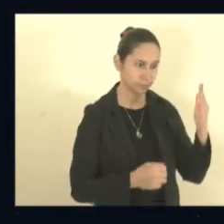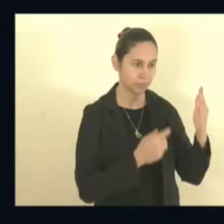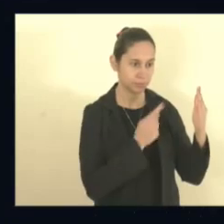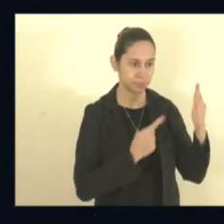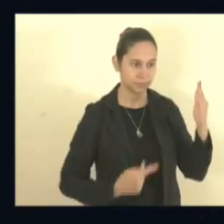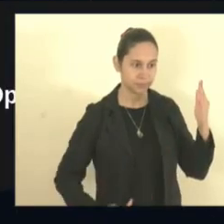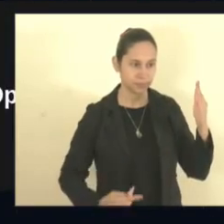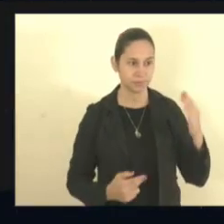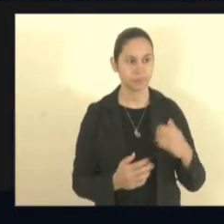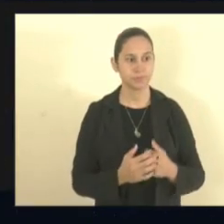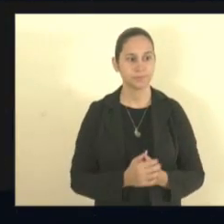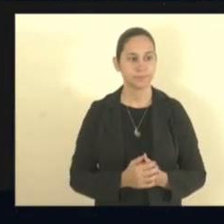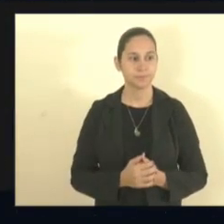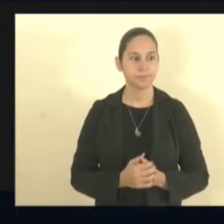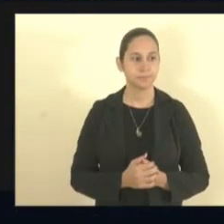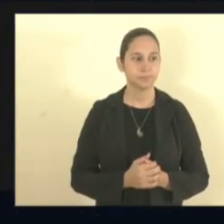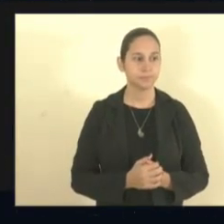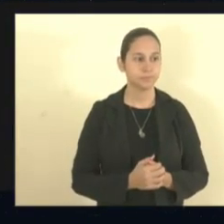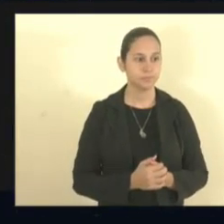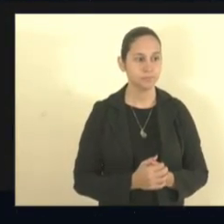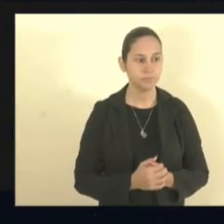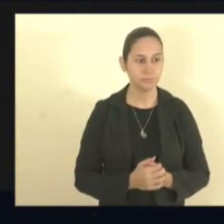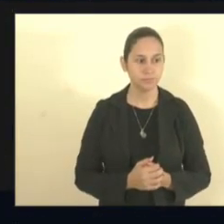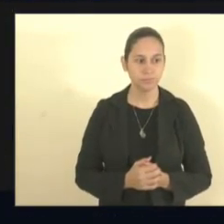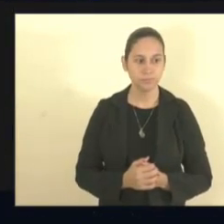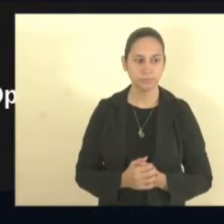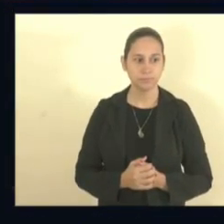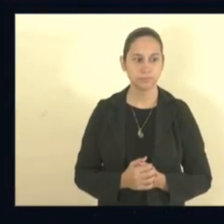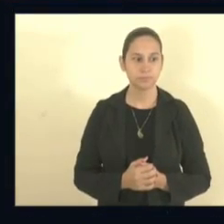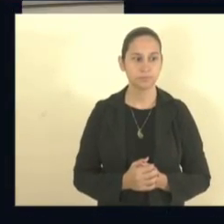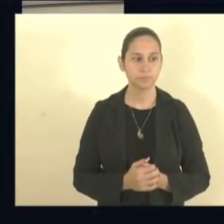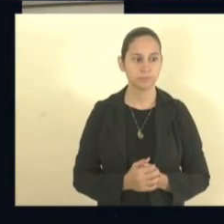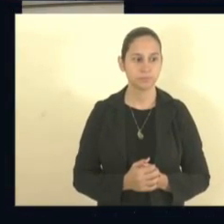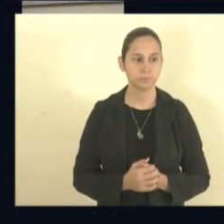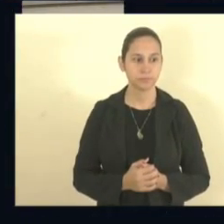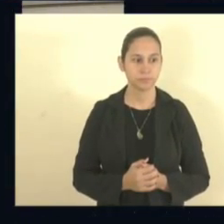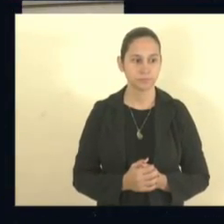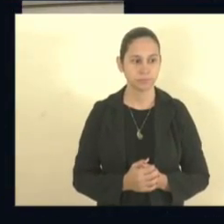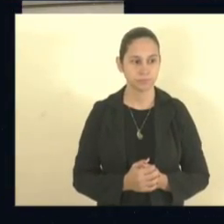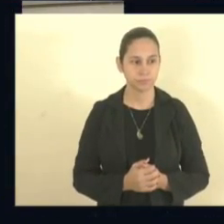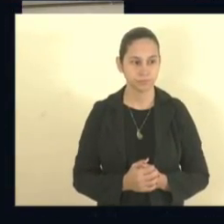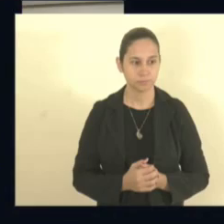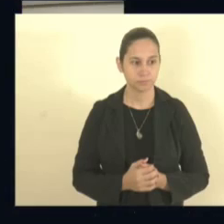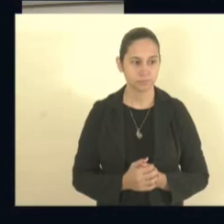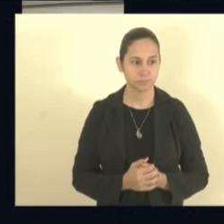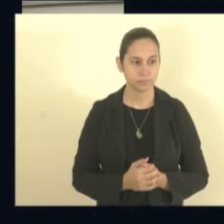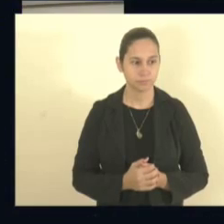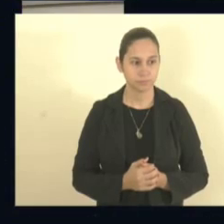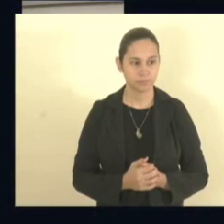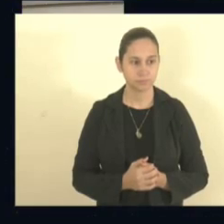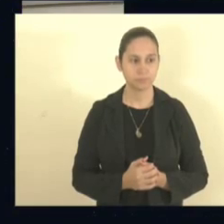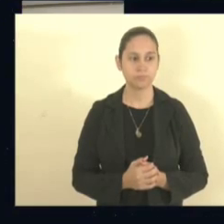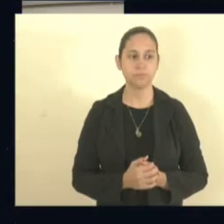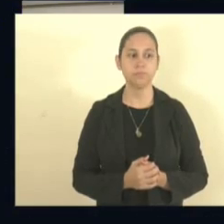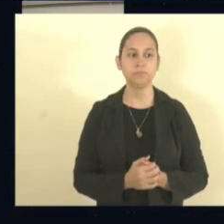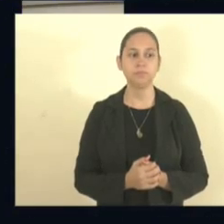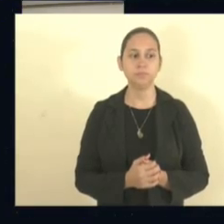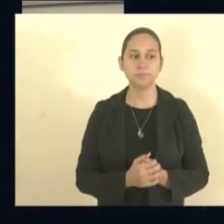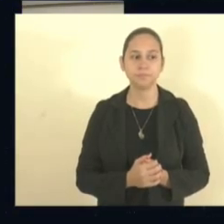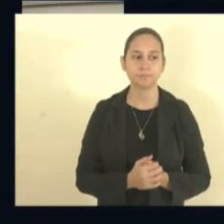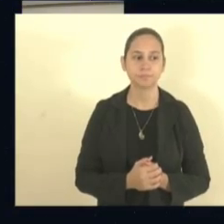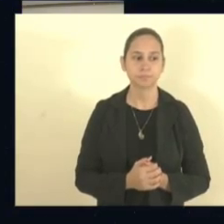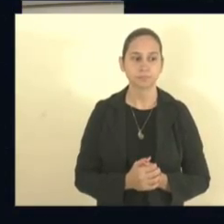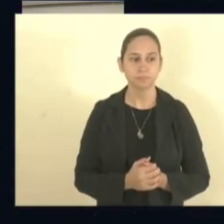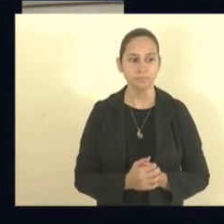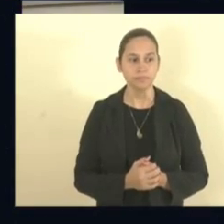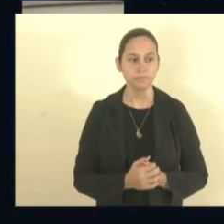hein? Muito obrigado, presidente. Presidente Danilo, depois sou eu, tá? Depois do Marcinho. Já está escrito o deputado